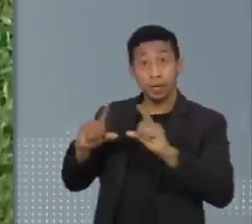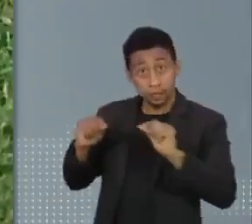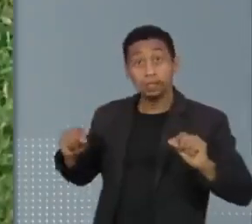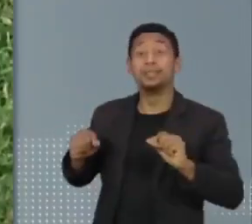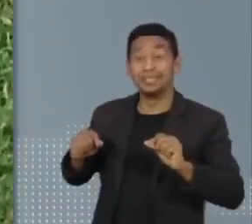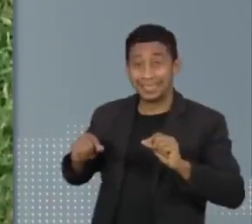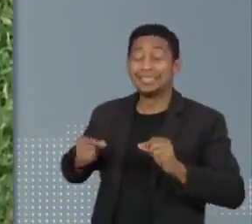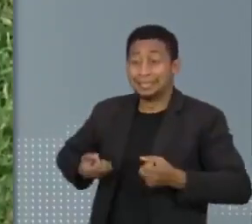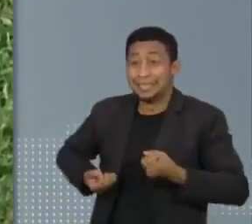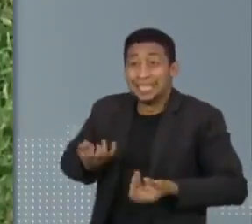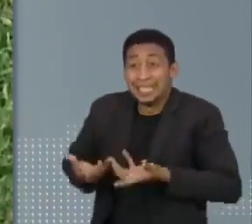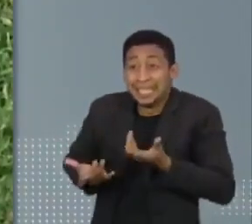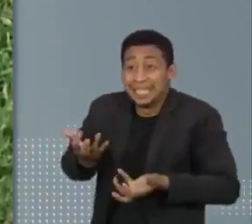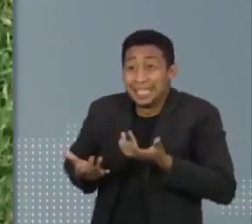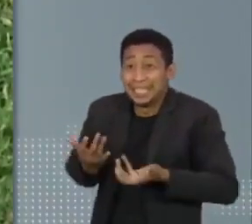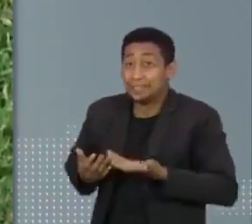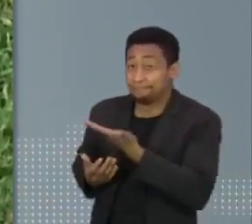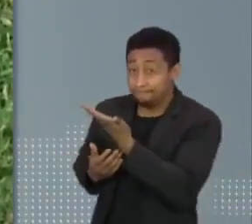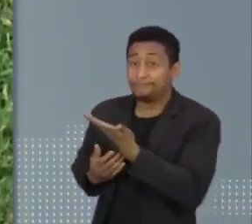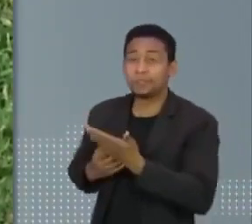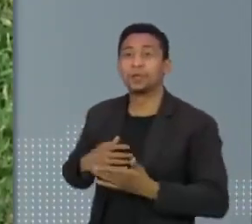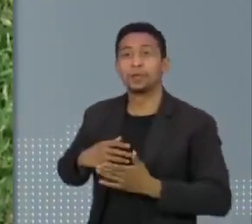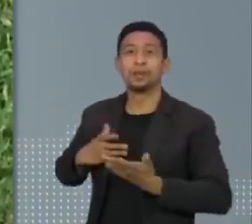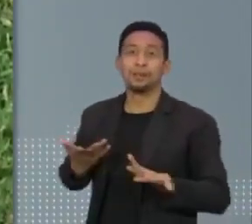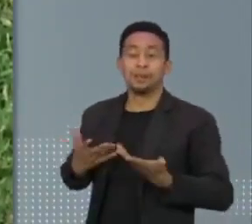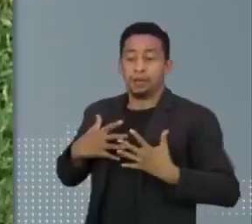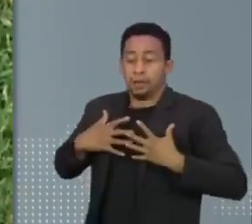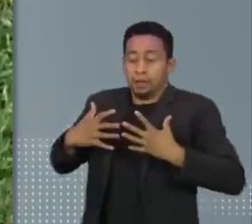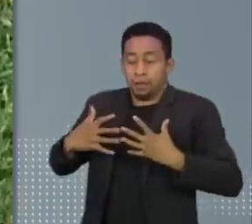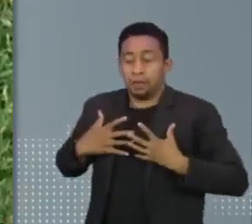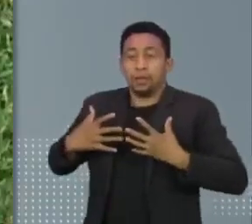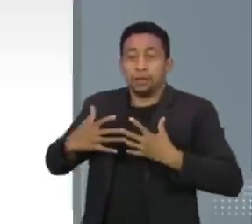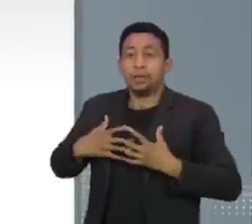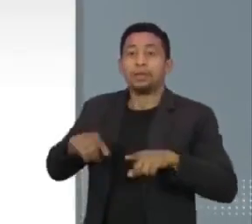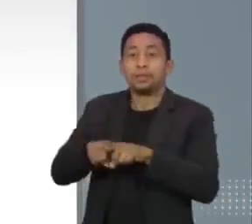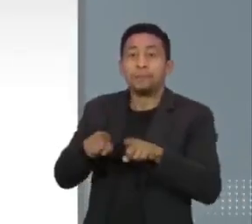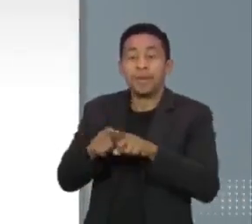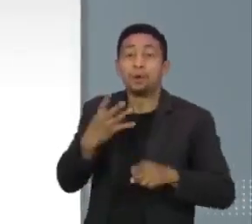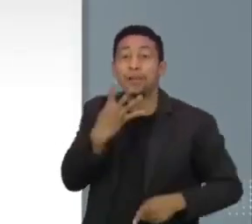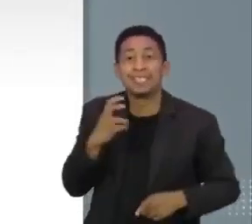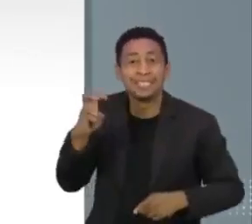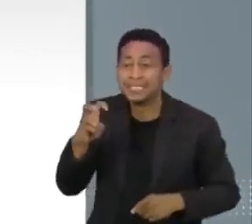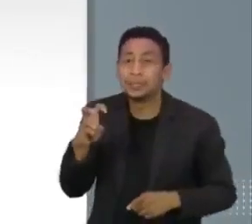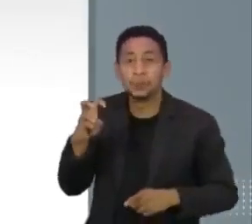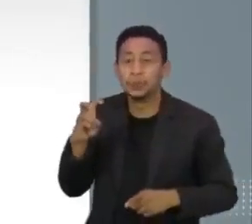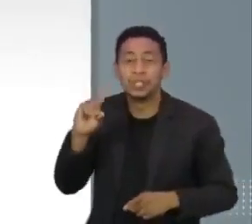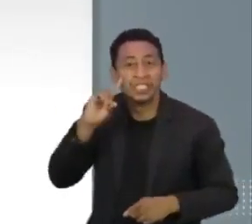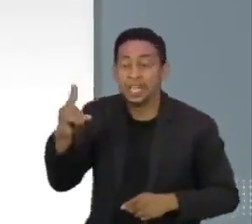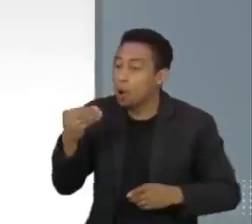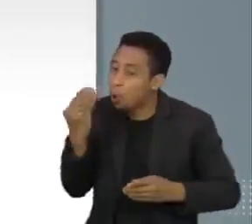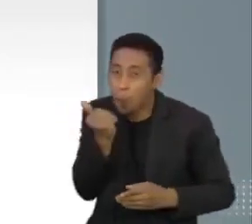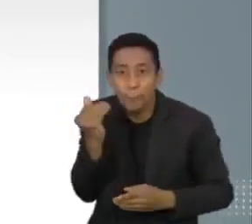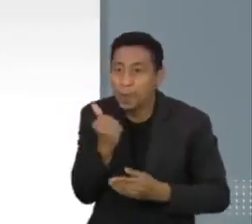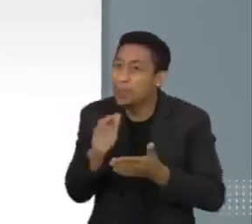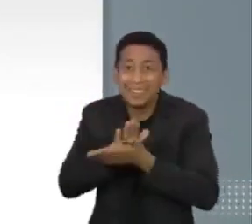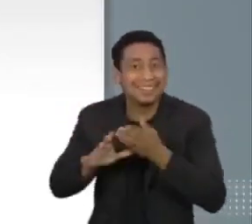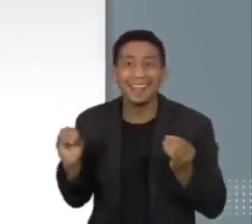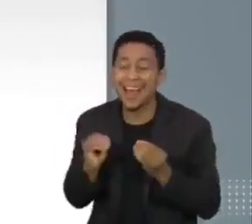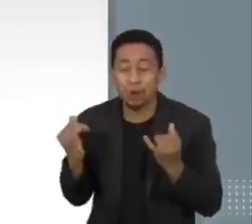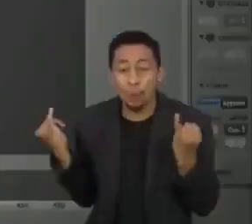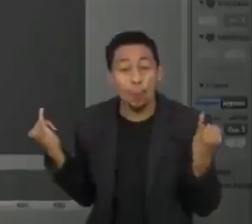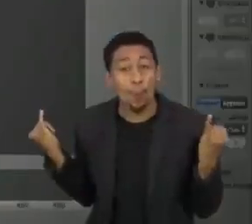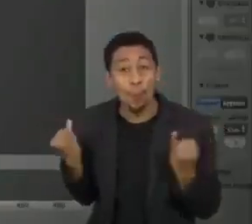Ferida, teve ainda 2 crises de pneumonia e ficou 45 dias sem comer. Mas foi encontrada por um grupo de voluntários chamado